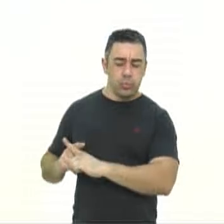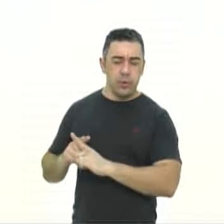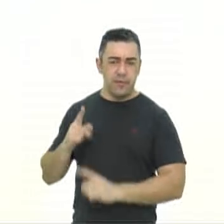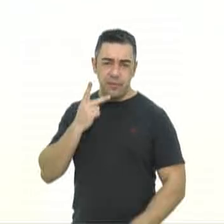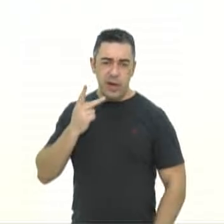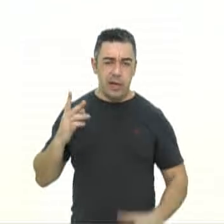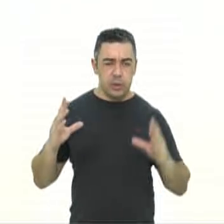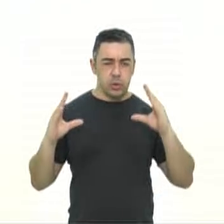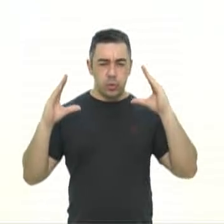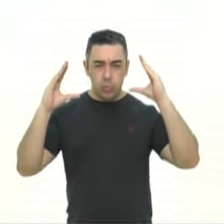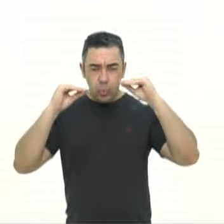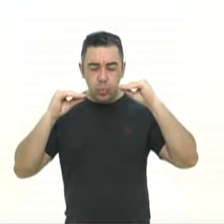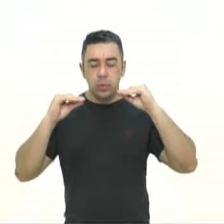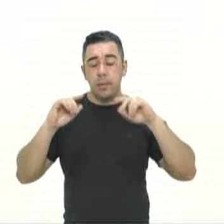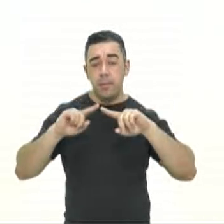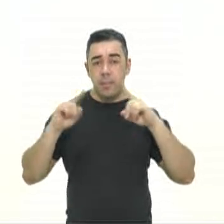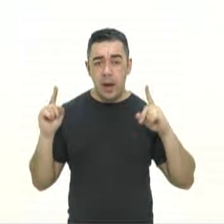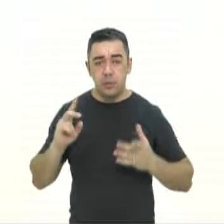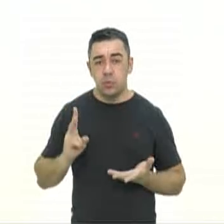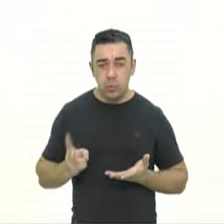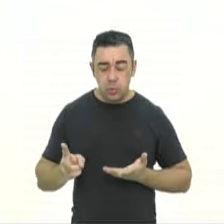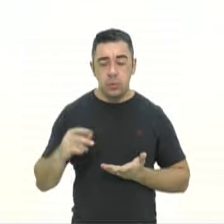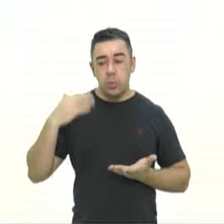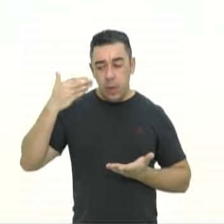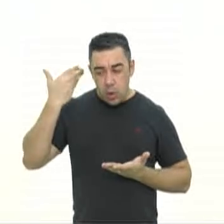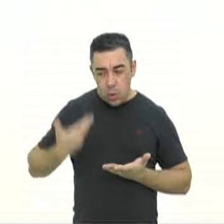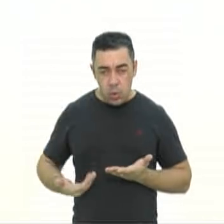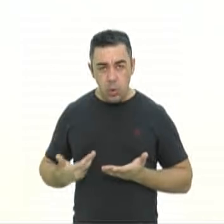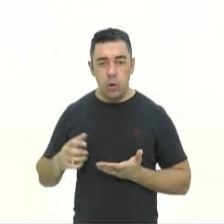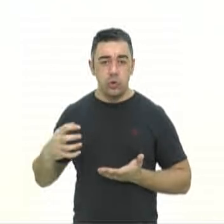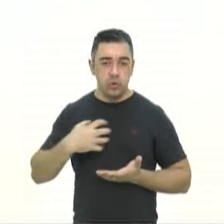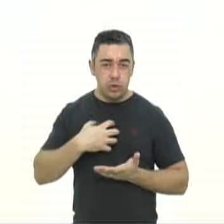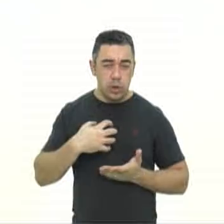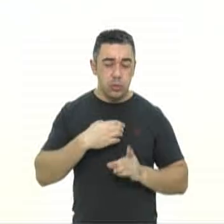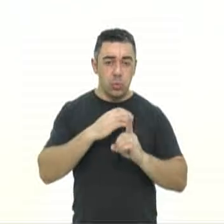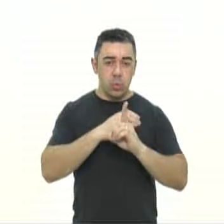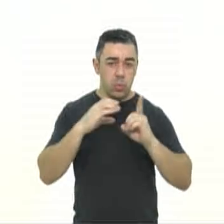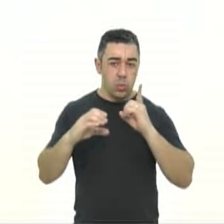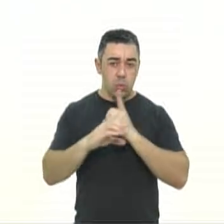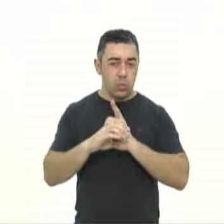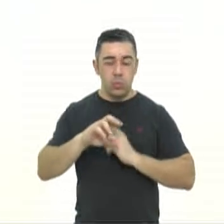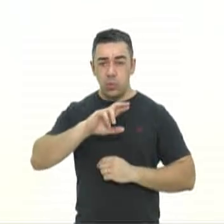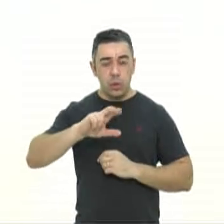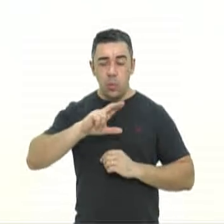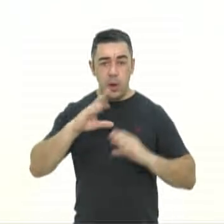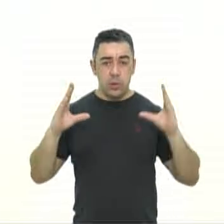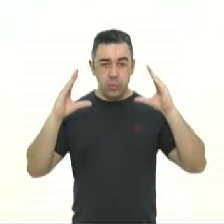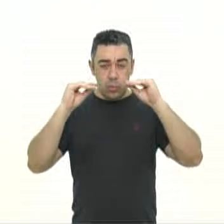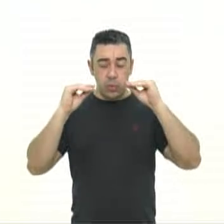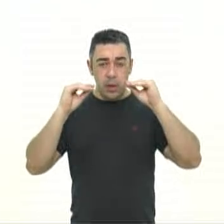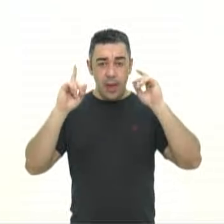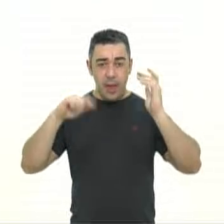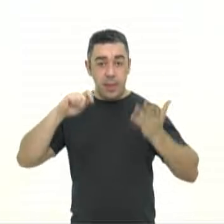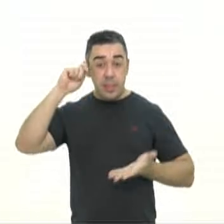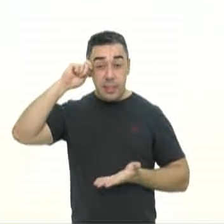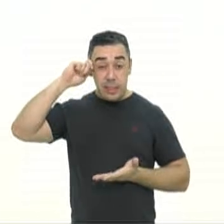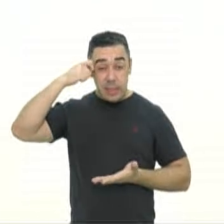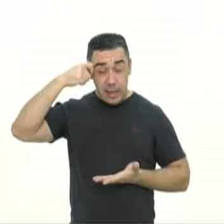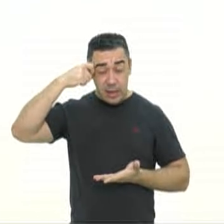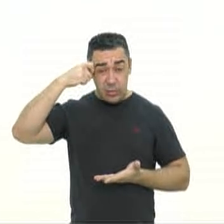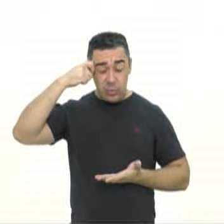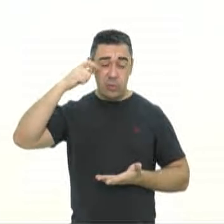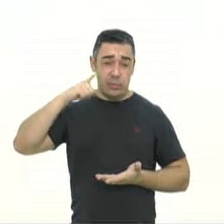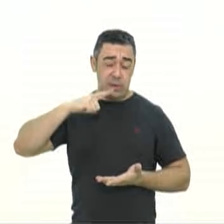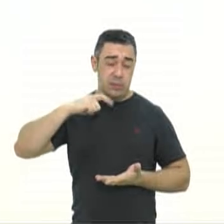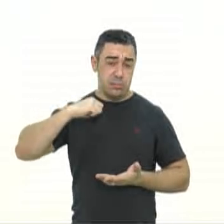escuro, mas ainda lhe fazem muita honra. O estilo culto não é escuro, é negro, e negro boçal,